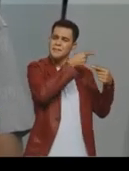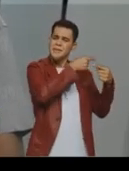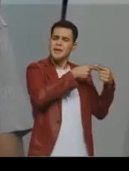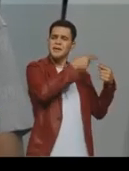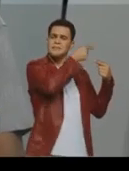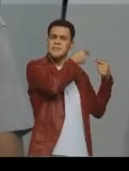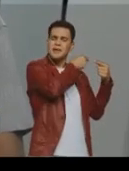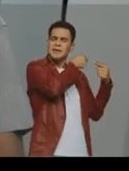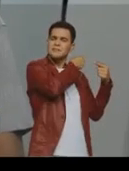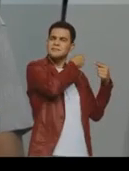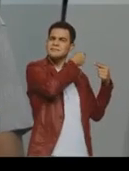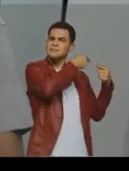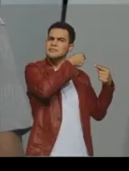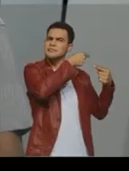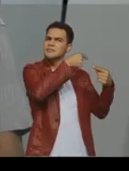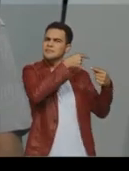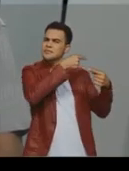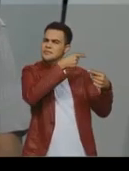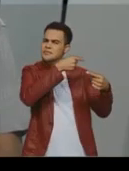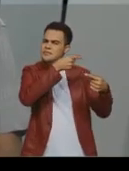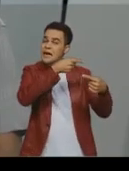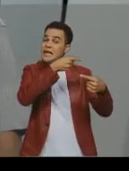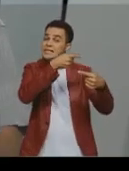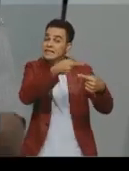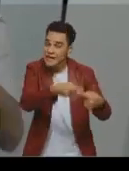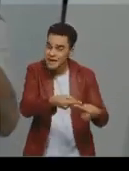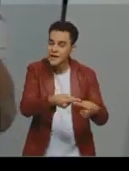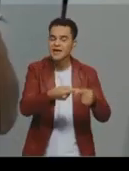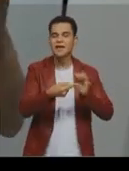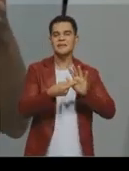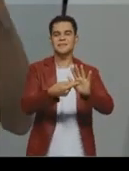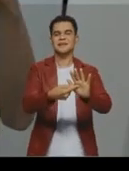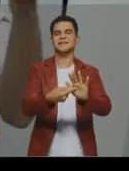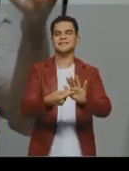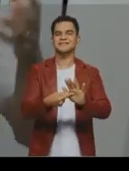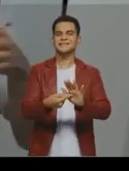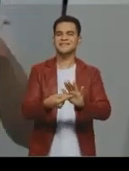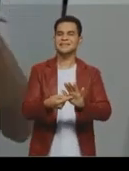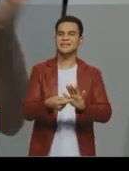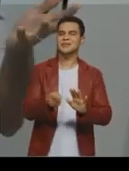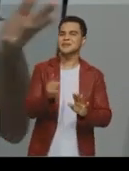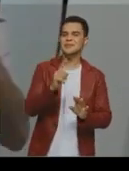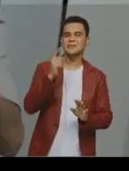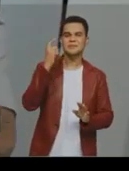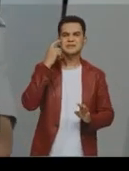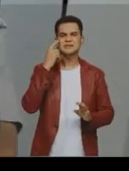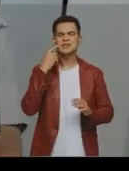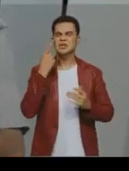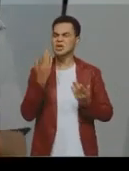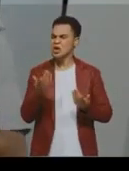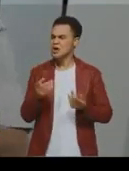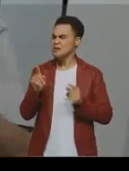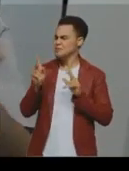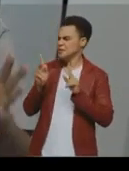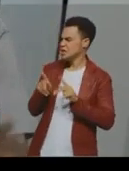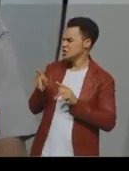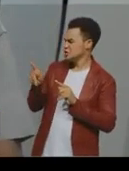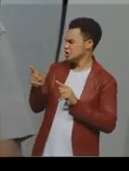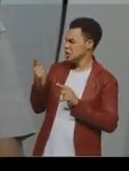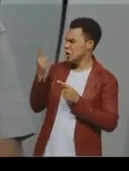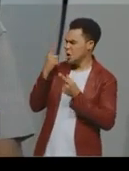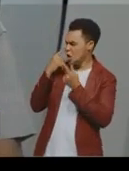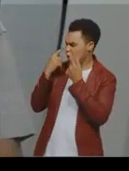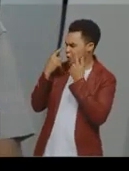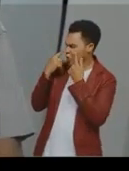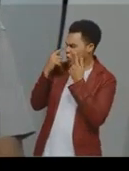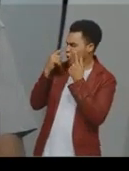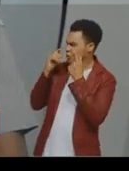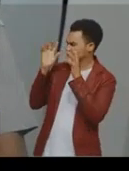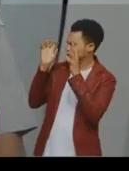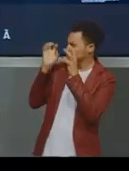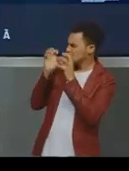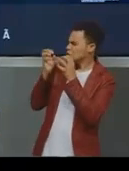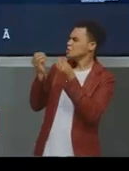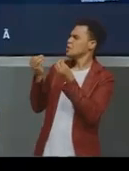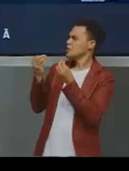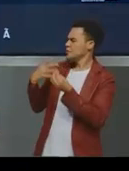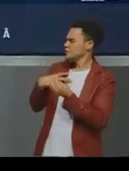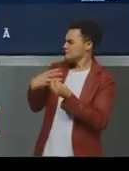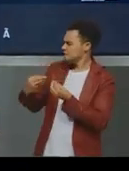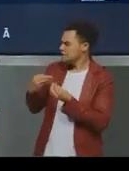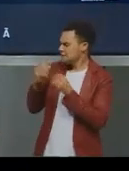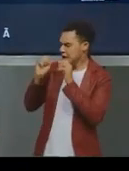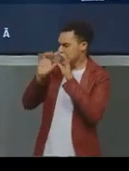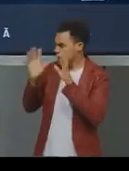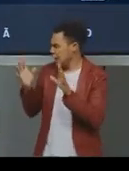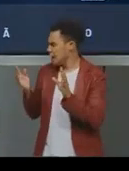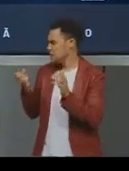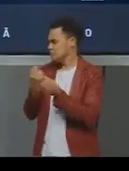que não existe realmente essa ideia de que porque a pessoa tem olho escuro não pode ter filho Exatamente. Com olho claro. Exatamente. E favor. Isso a gente consegue transmitir isso